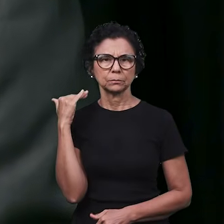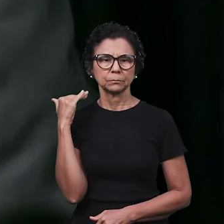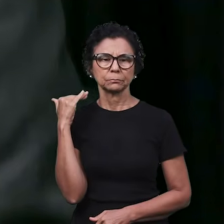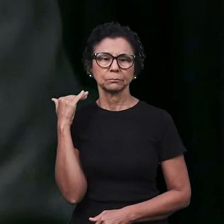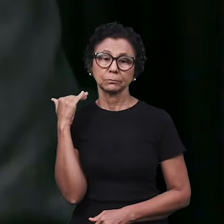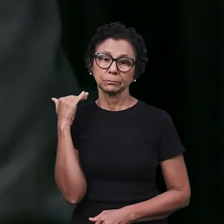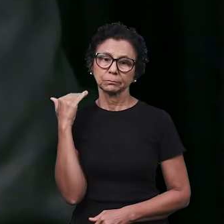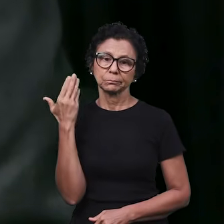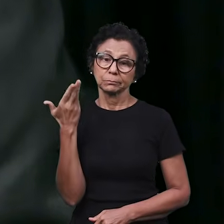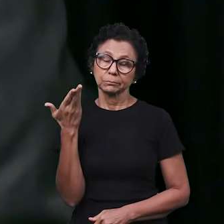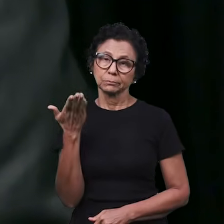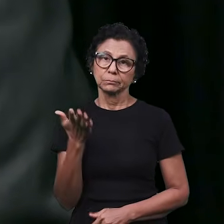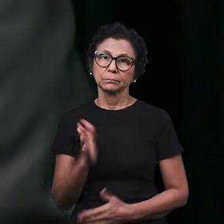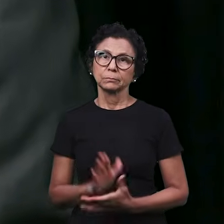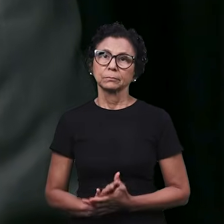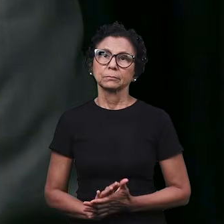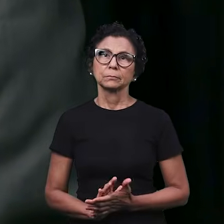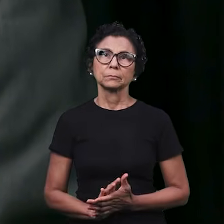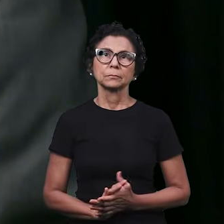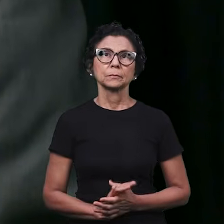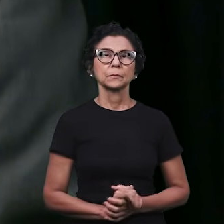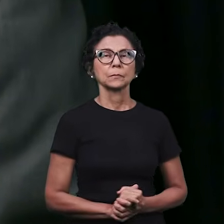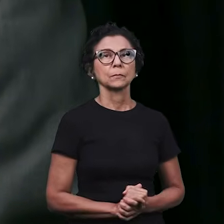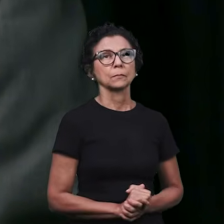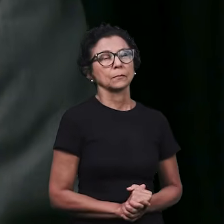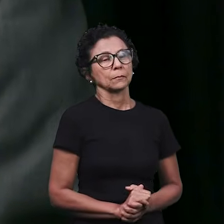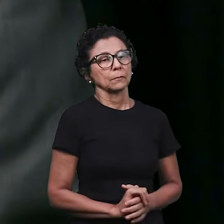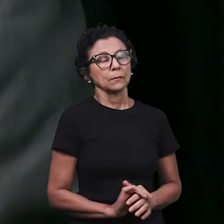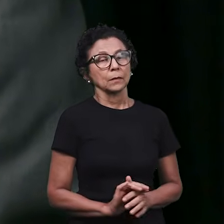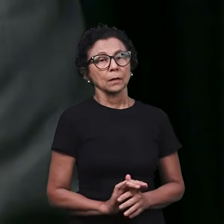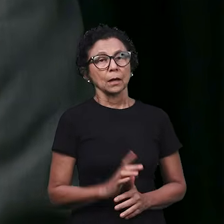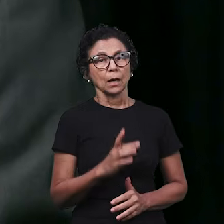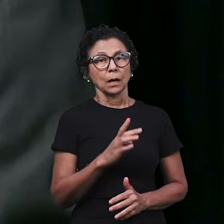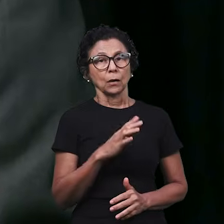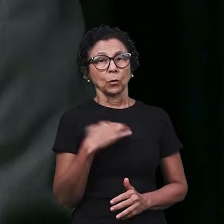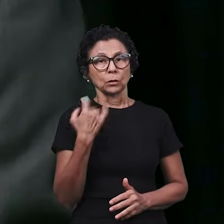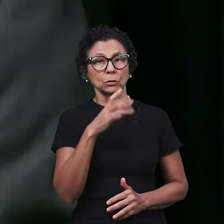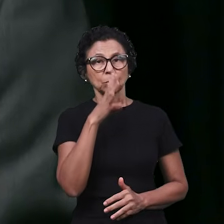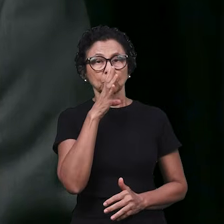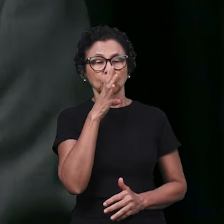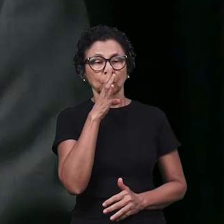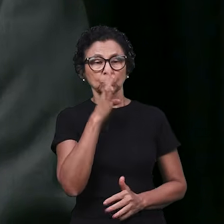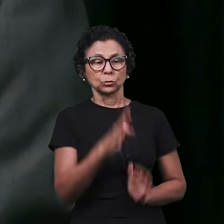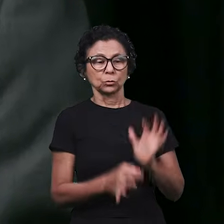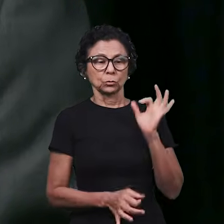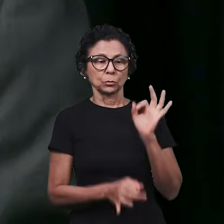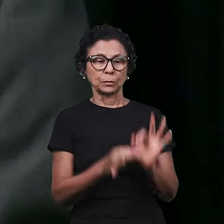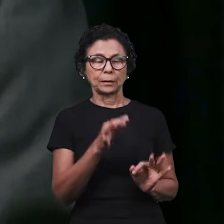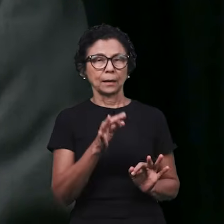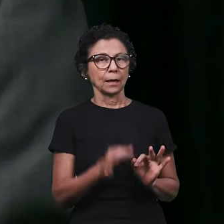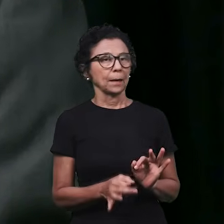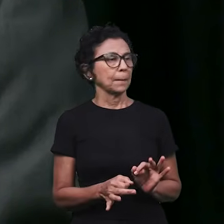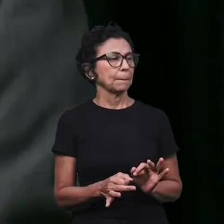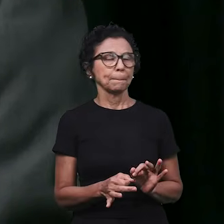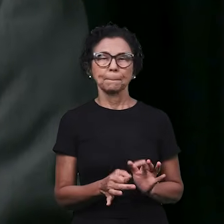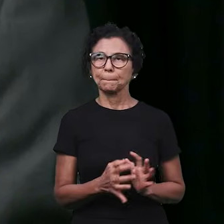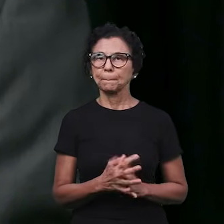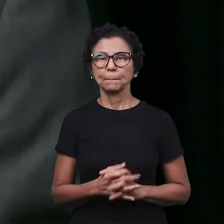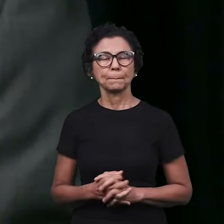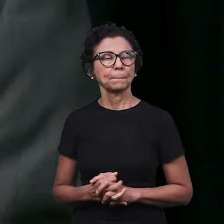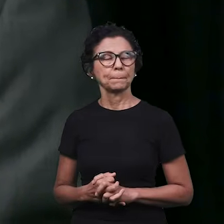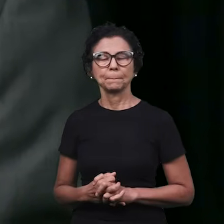E muitas vezes nós vemos também as pessoas dizendo assim, não cabe a nós julgarmos, né? O homem não pode